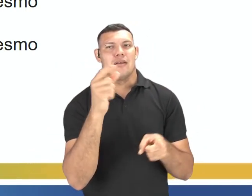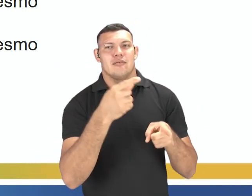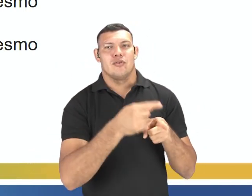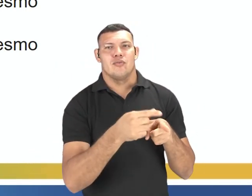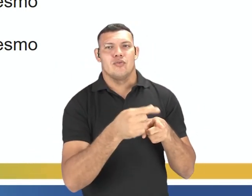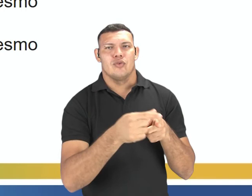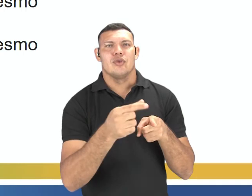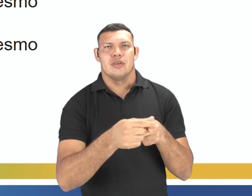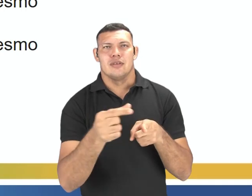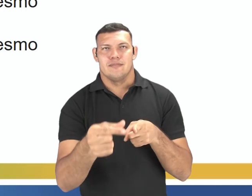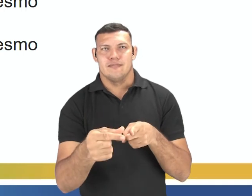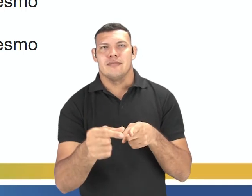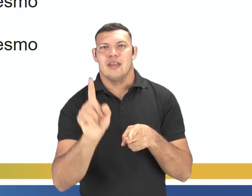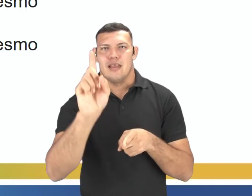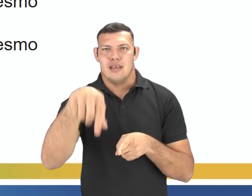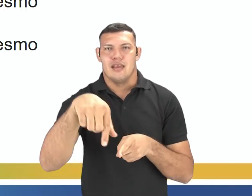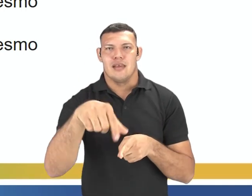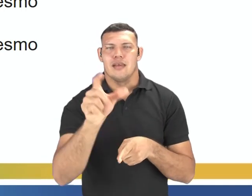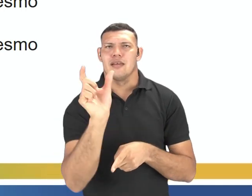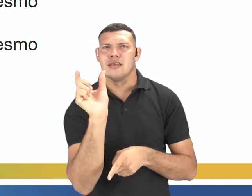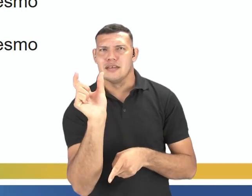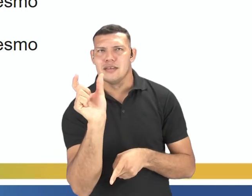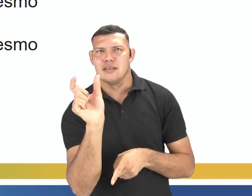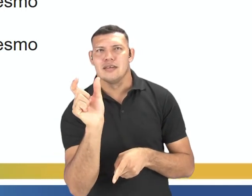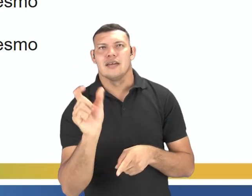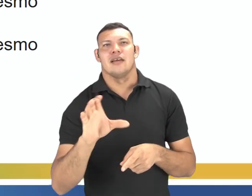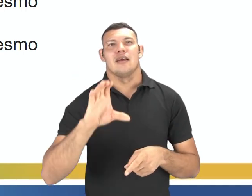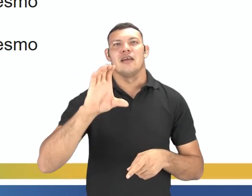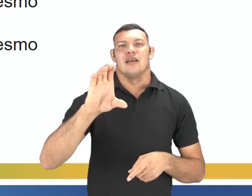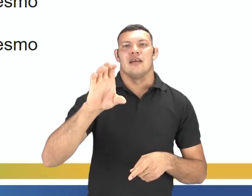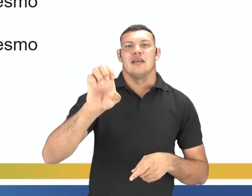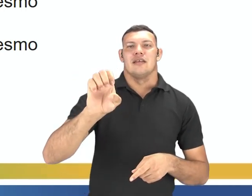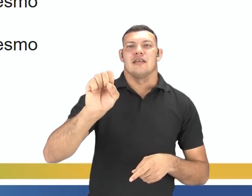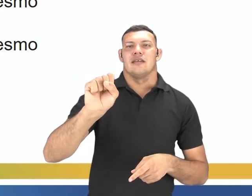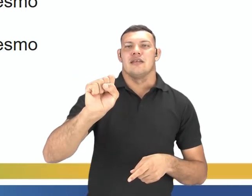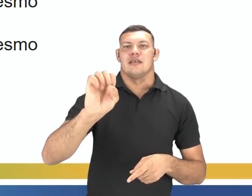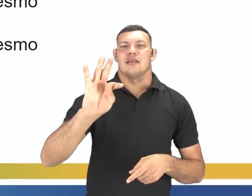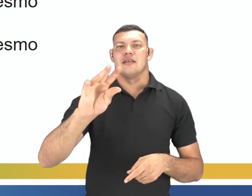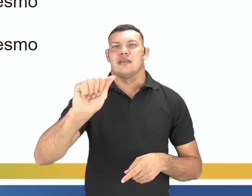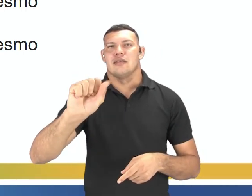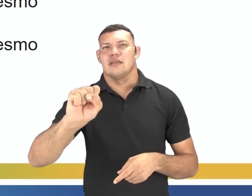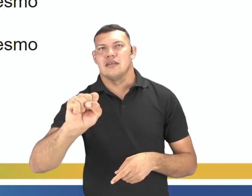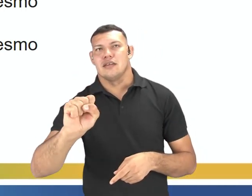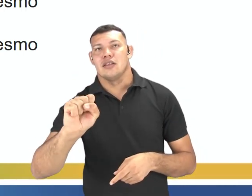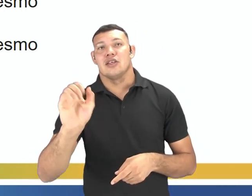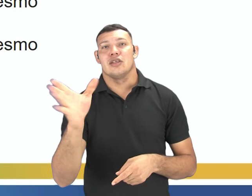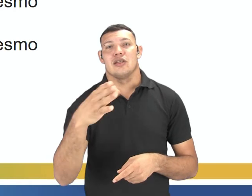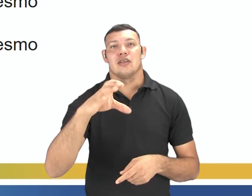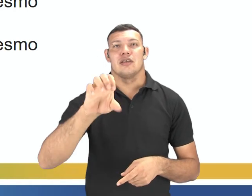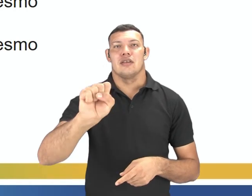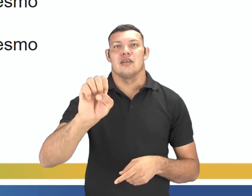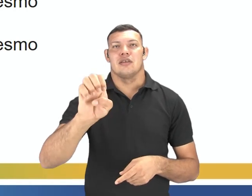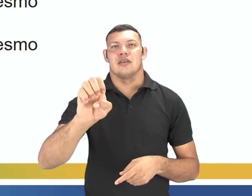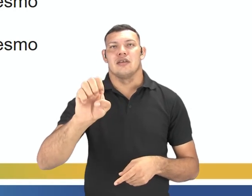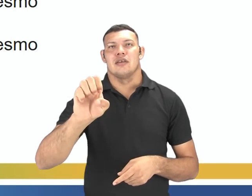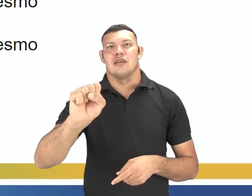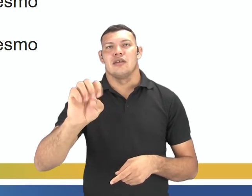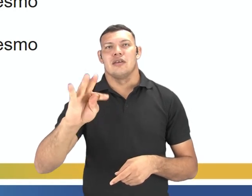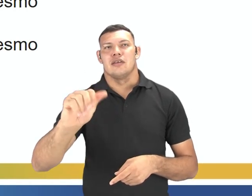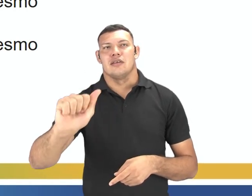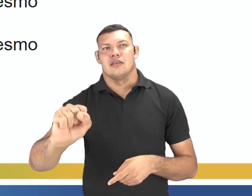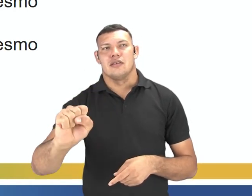com significado totalmente diferente? Da semelhança gráfica entre as palavras sextas, sextas